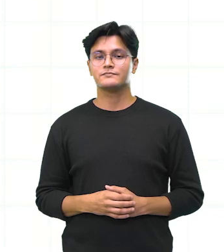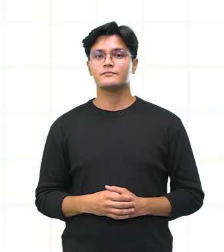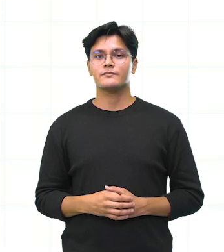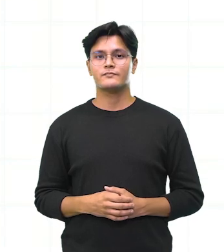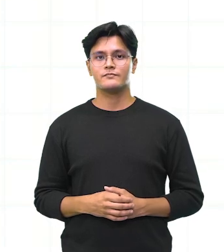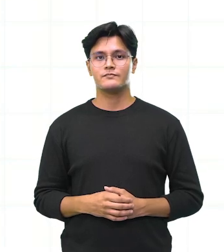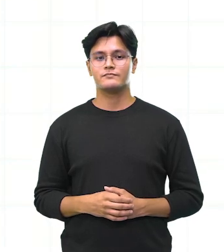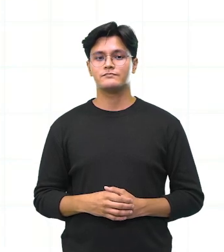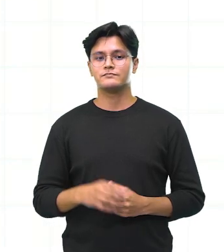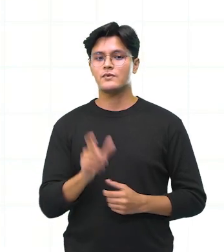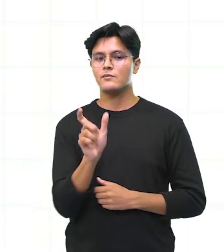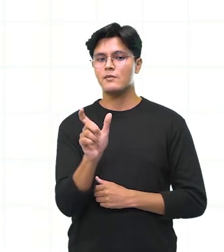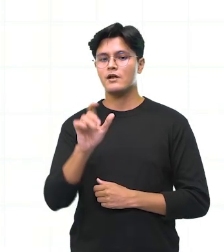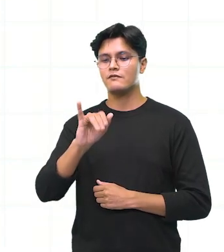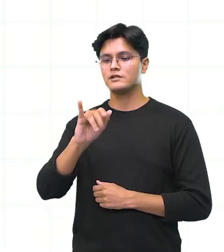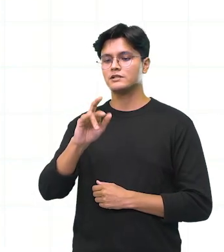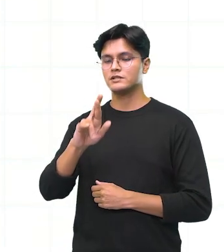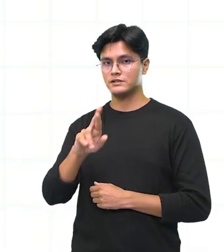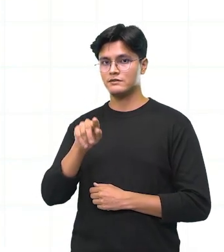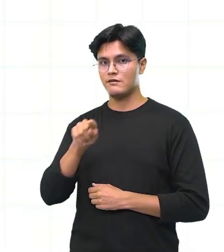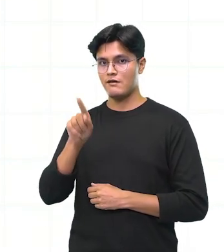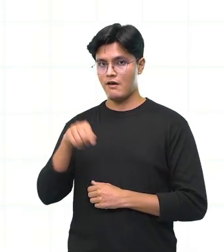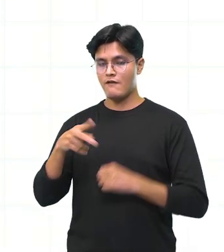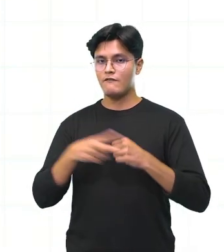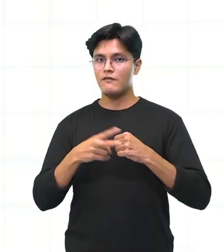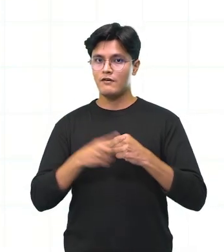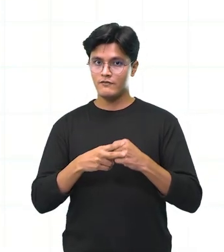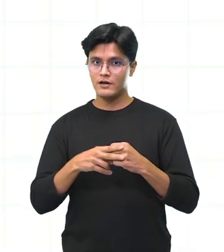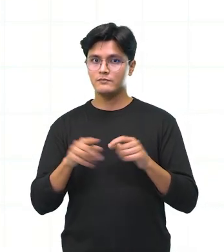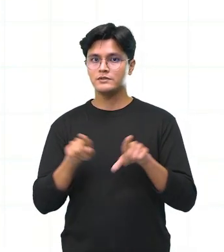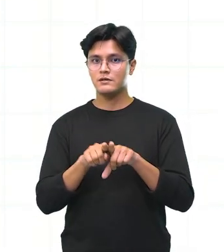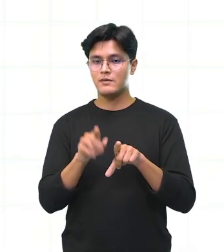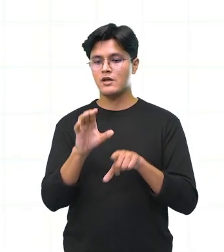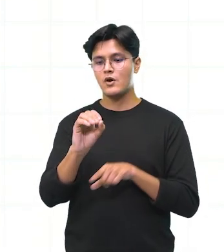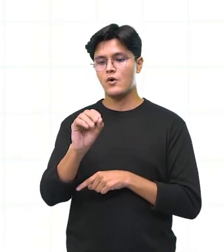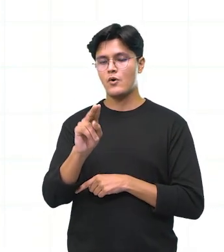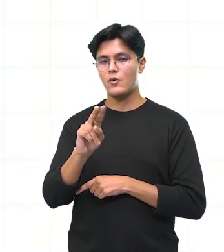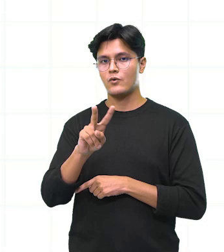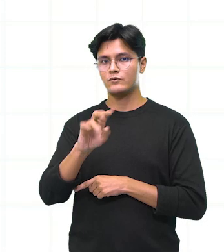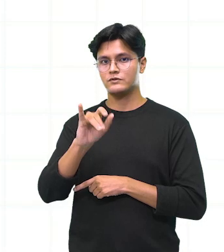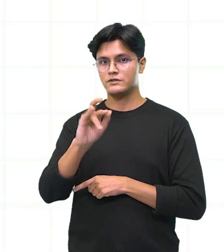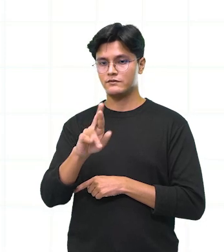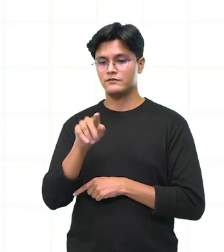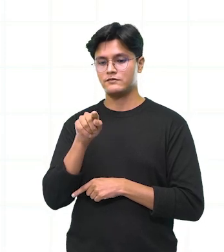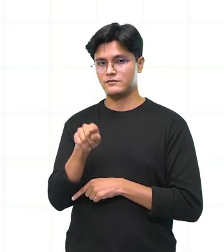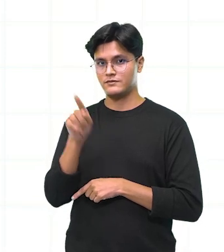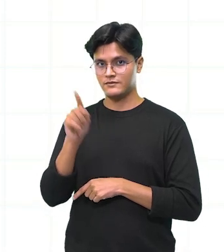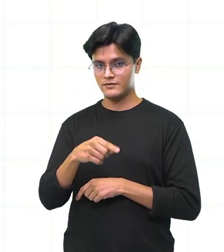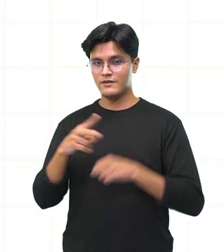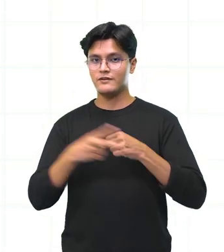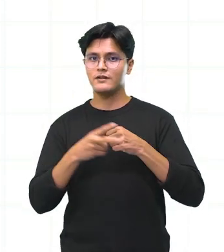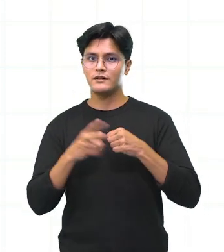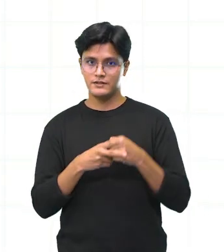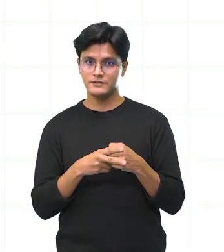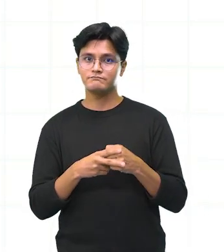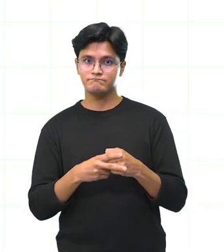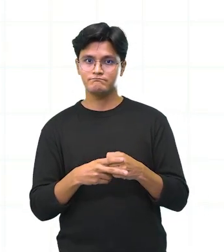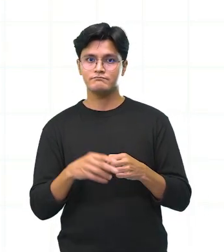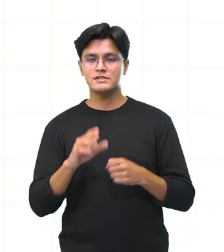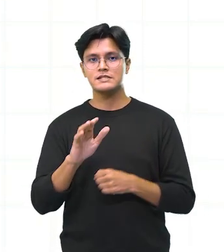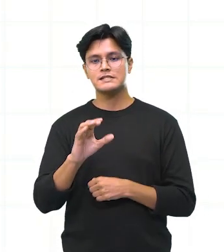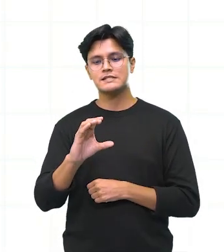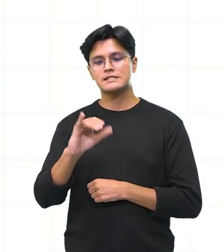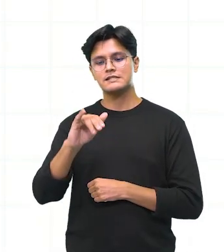Ir também é verbo e ouvir é verbo. Eu adoro ler, uma oração. Ir ao cinema,